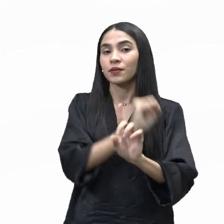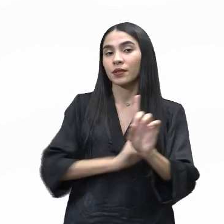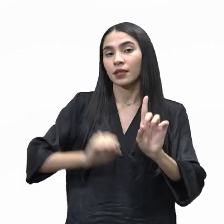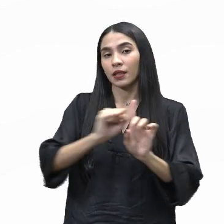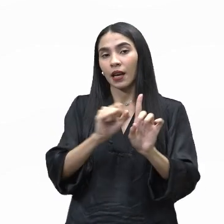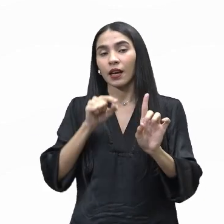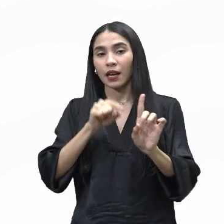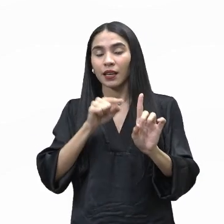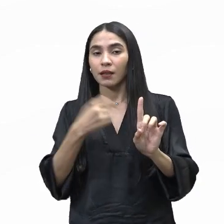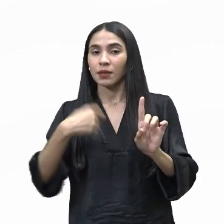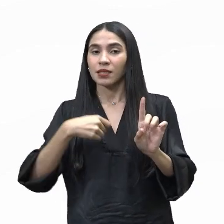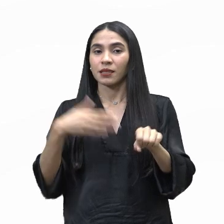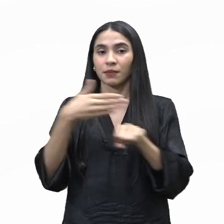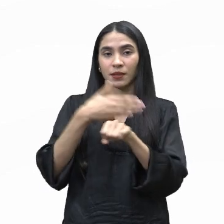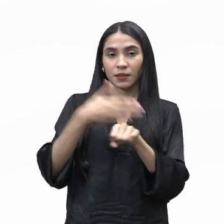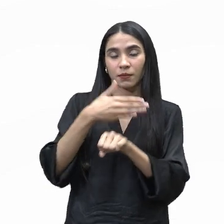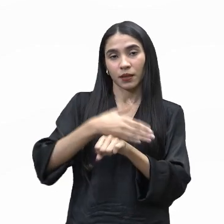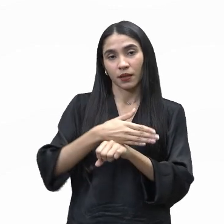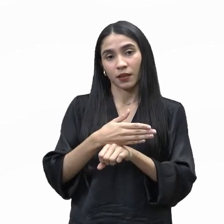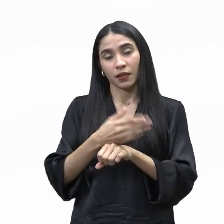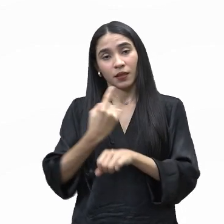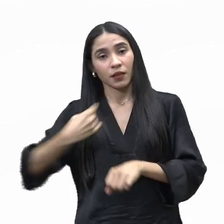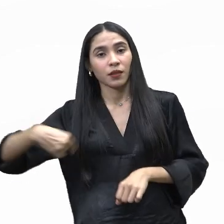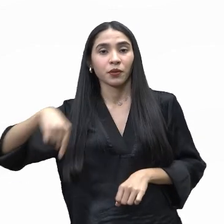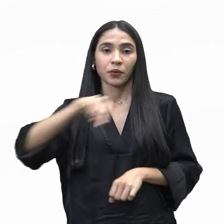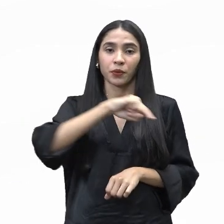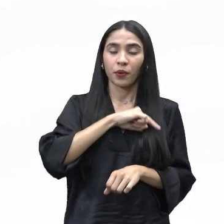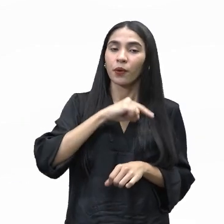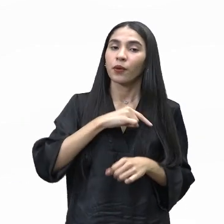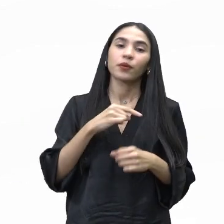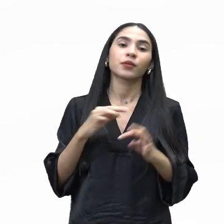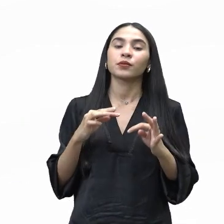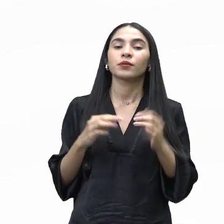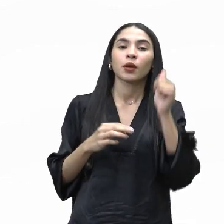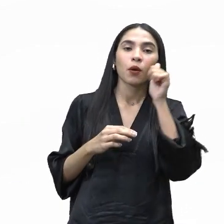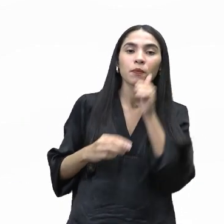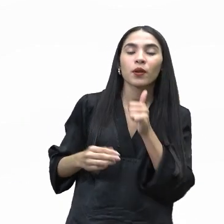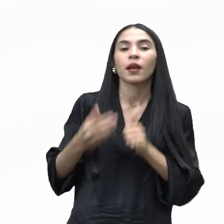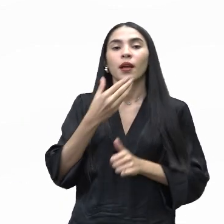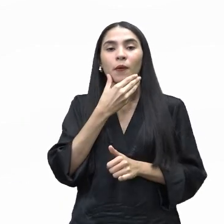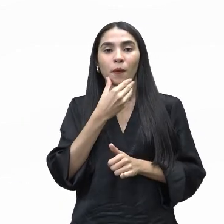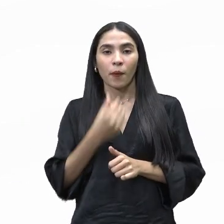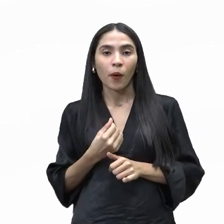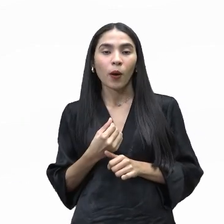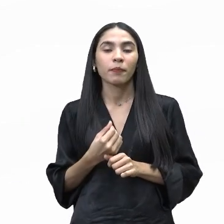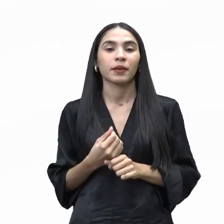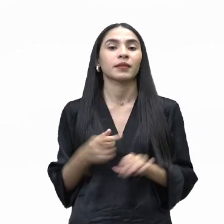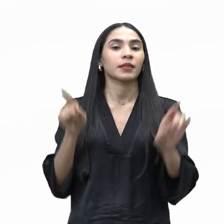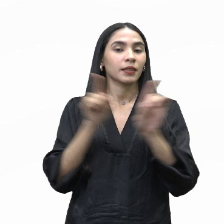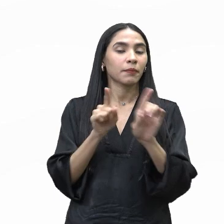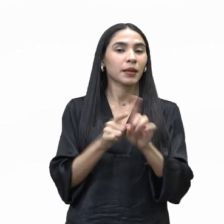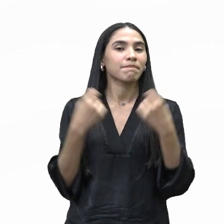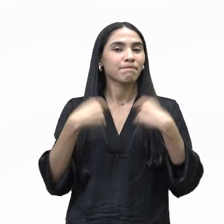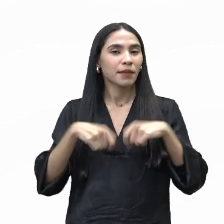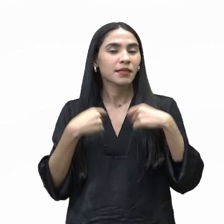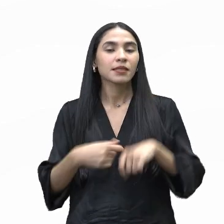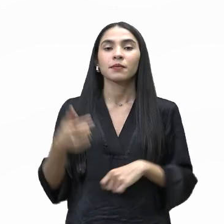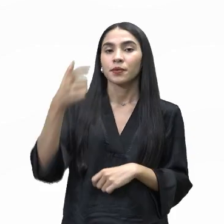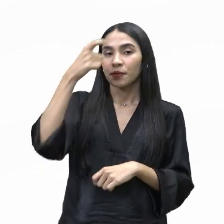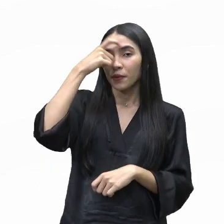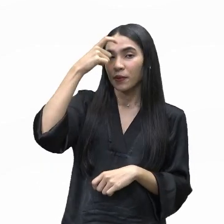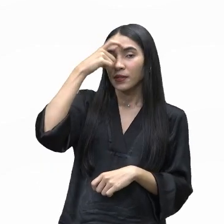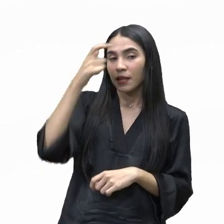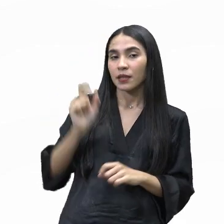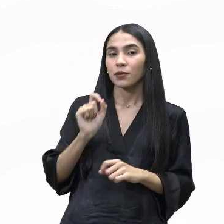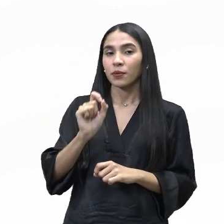sociedade participar, né? E também nós todos, né, homens e mulheres, tenhamos consciência de